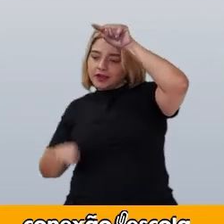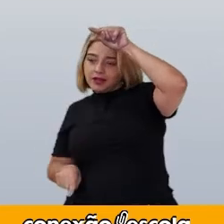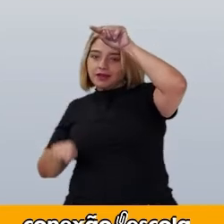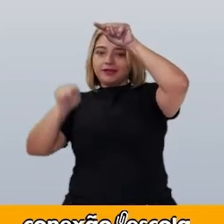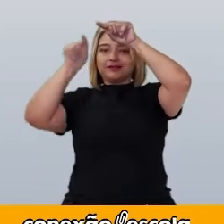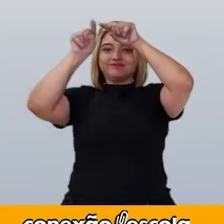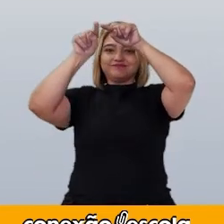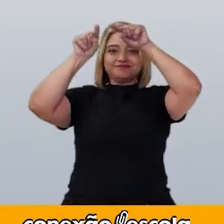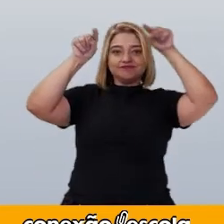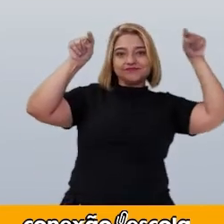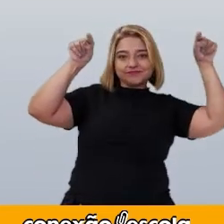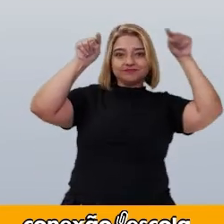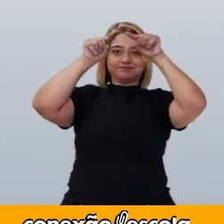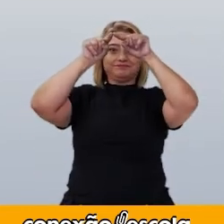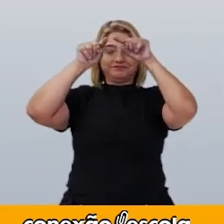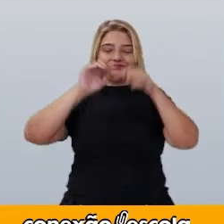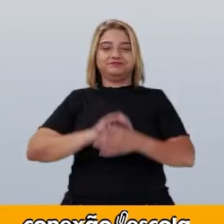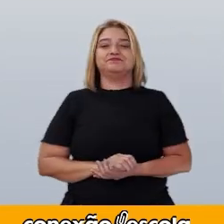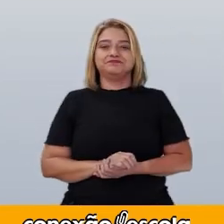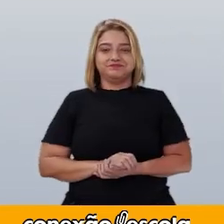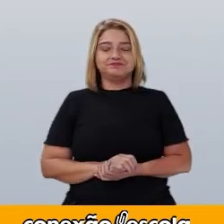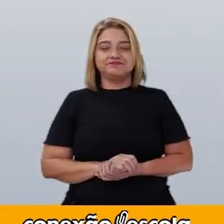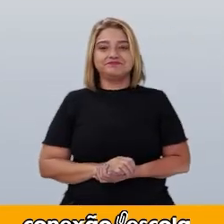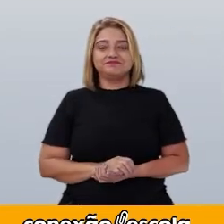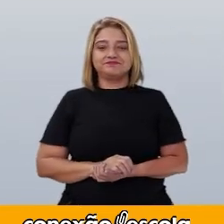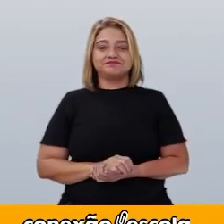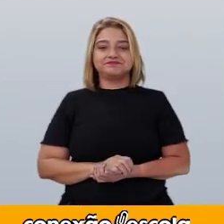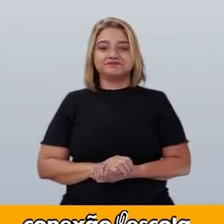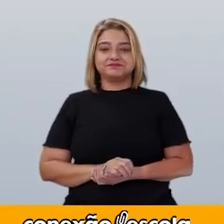por linhas retas.